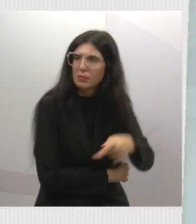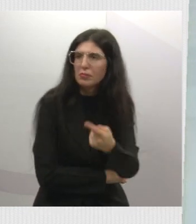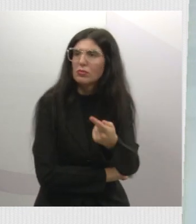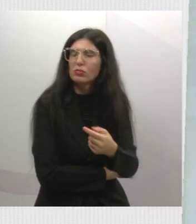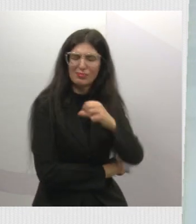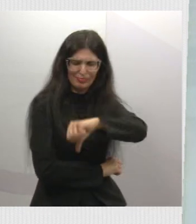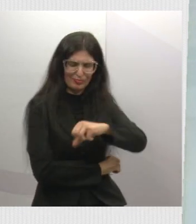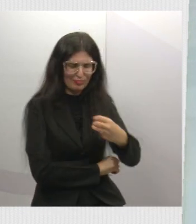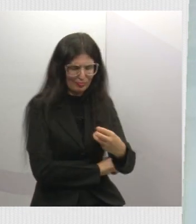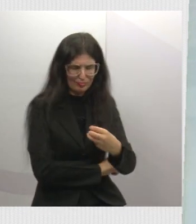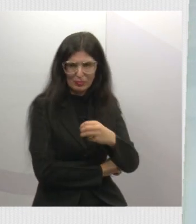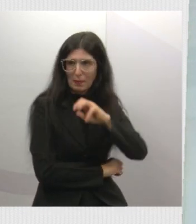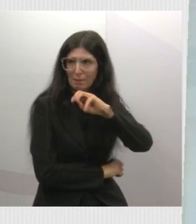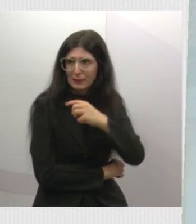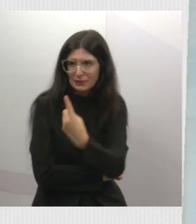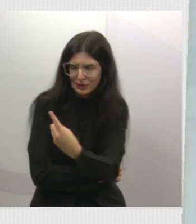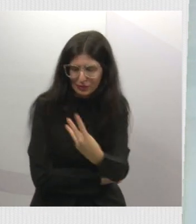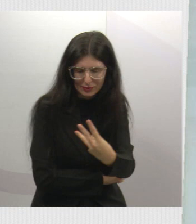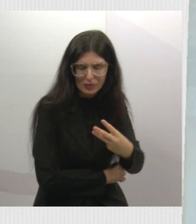133.937.000, chegando a